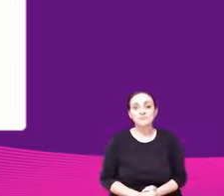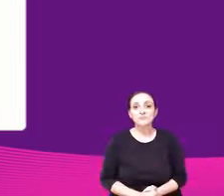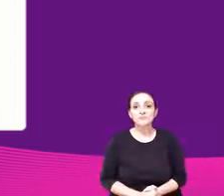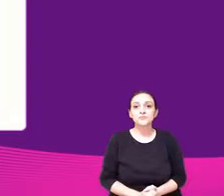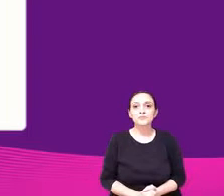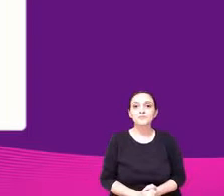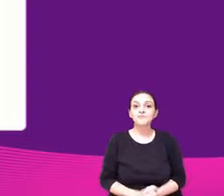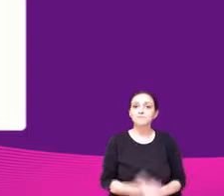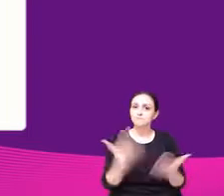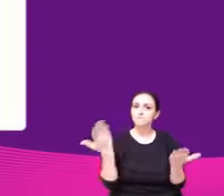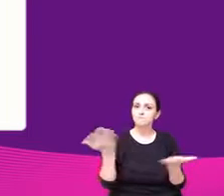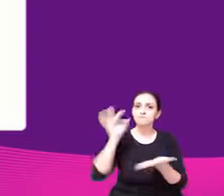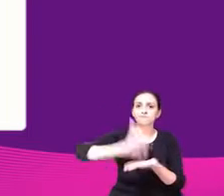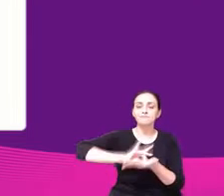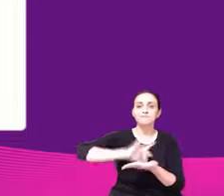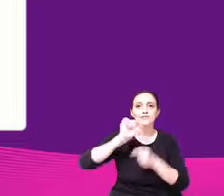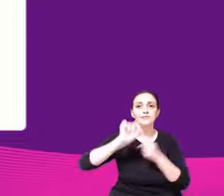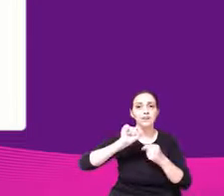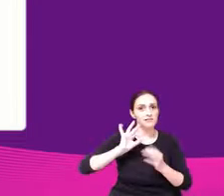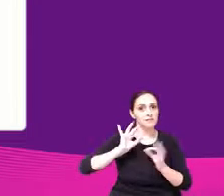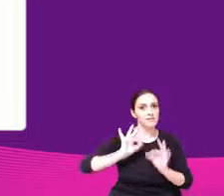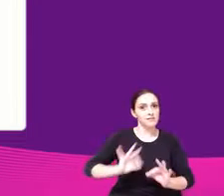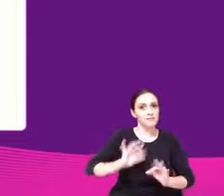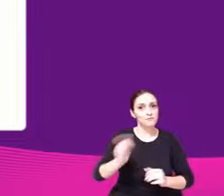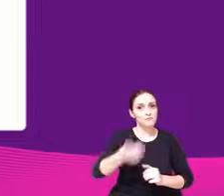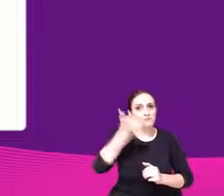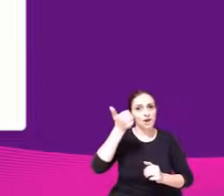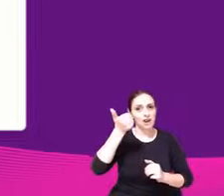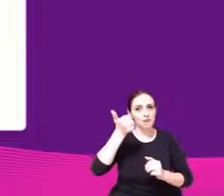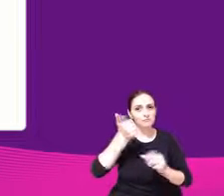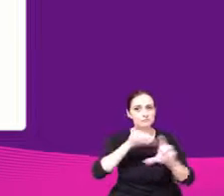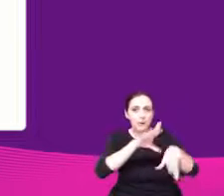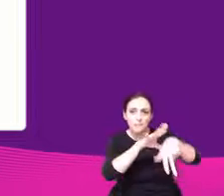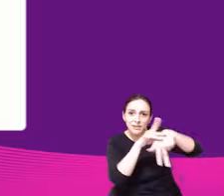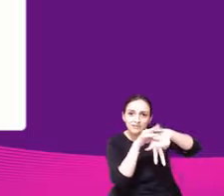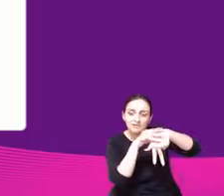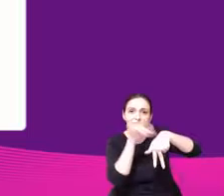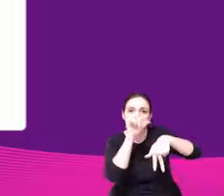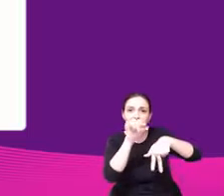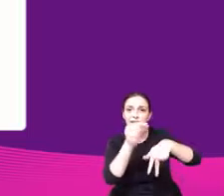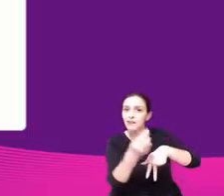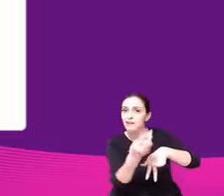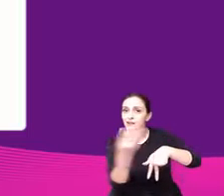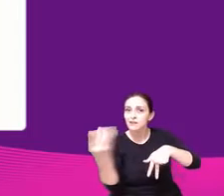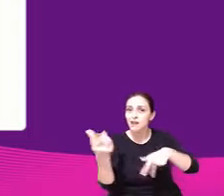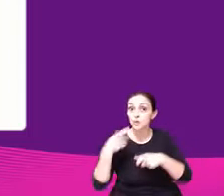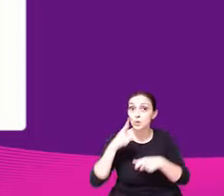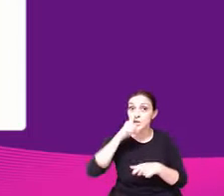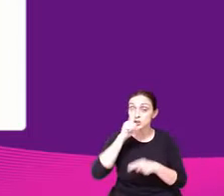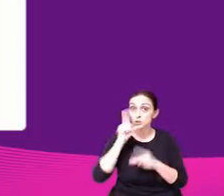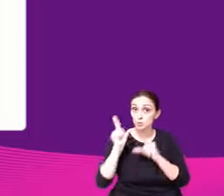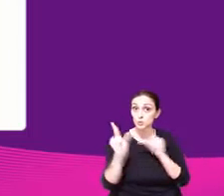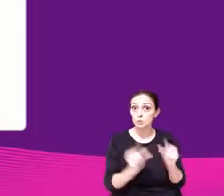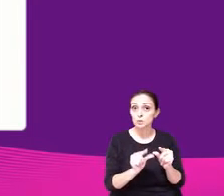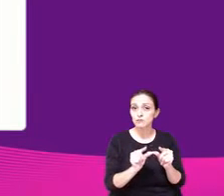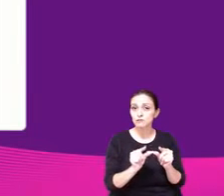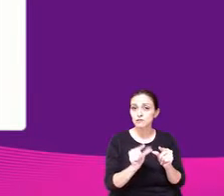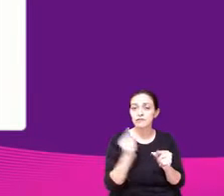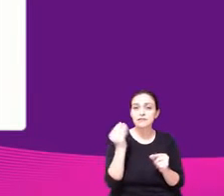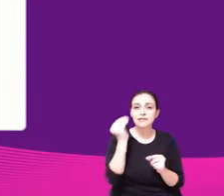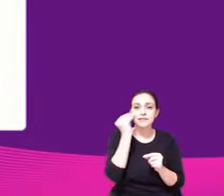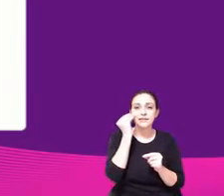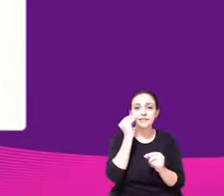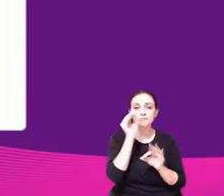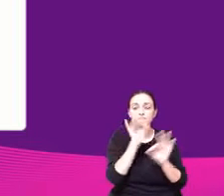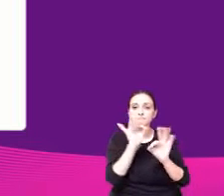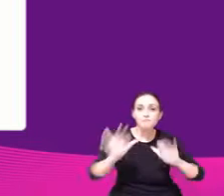Então, na verdade, né, o ideal seria que a gente pegasse esses pacientes aqui de mais baixo risco, né, e você tentasse